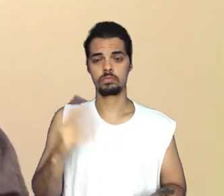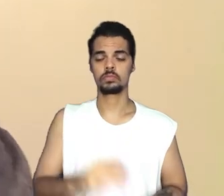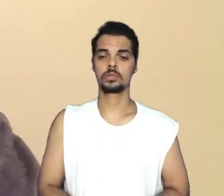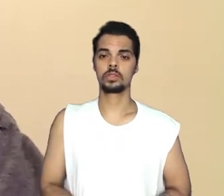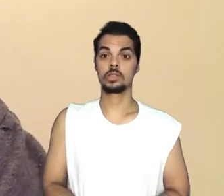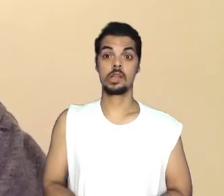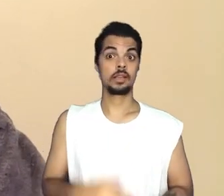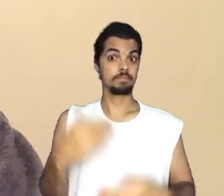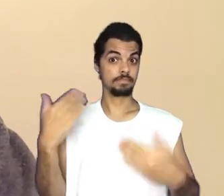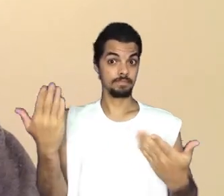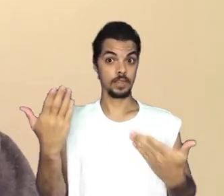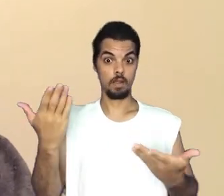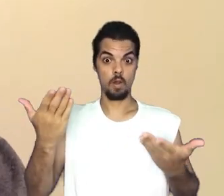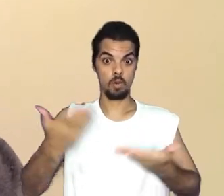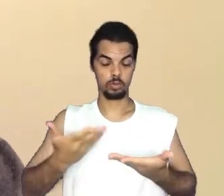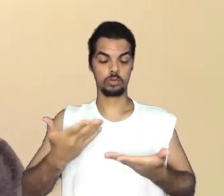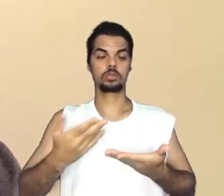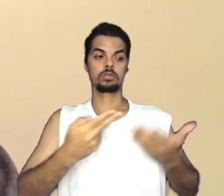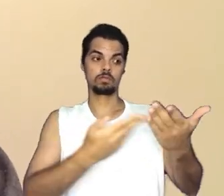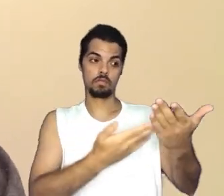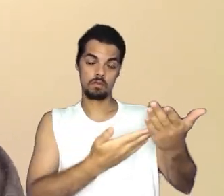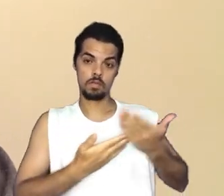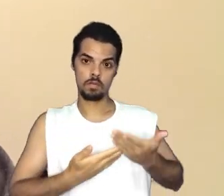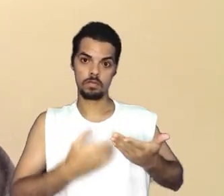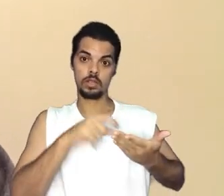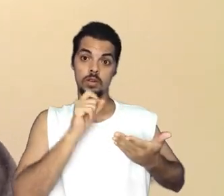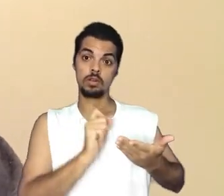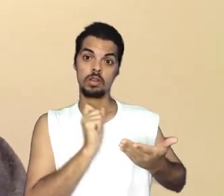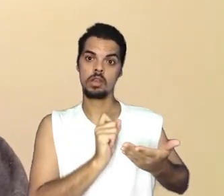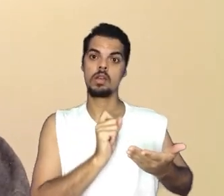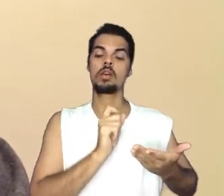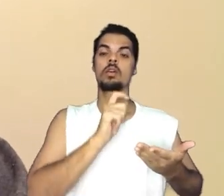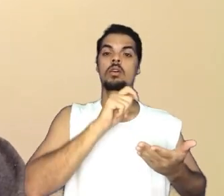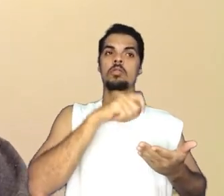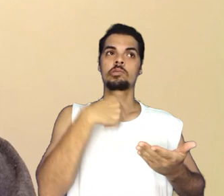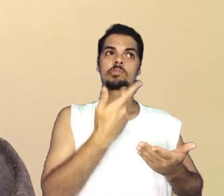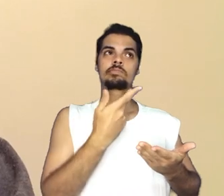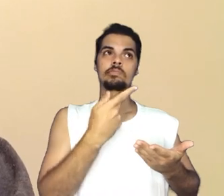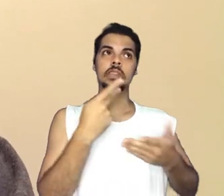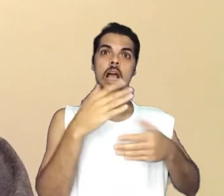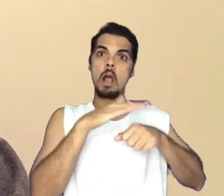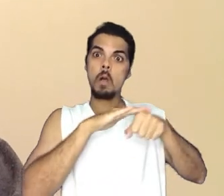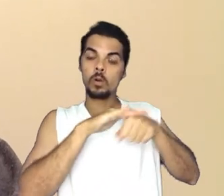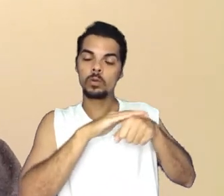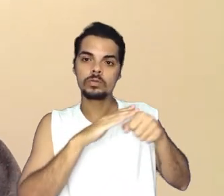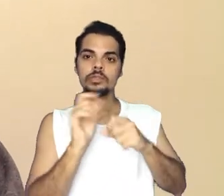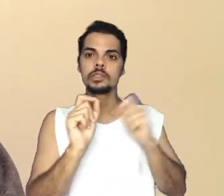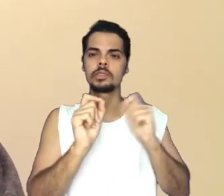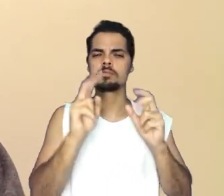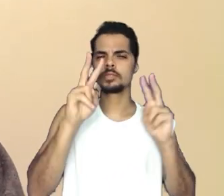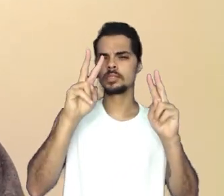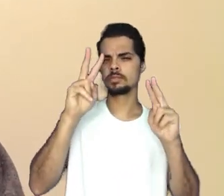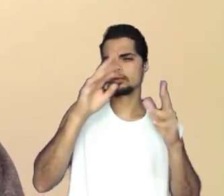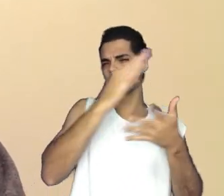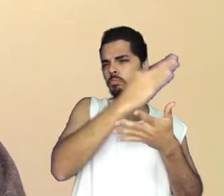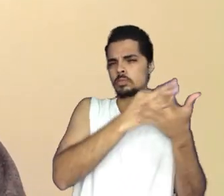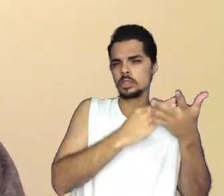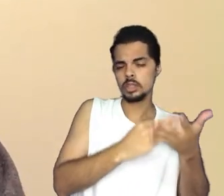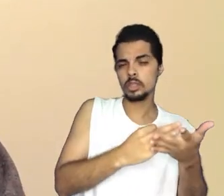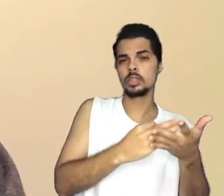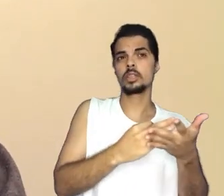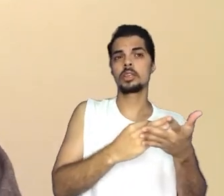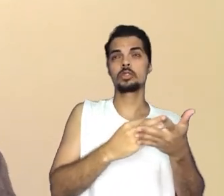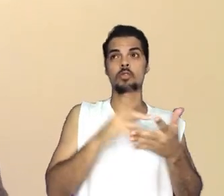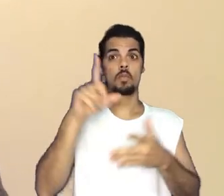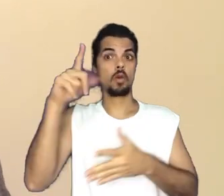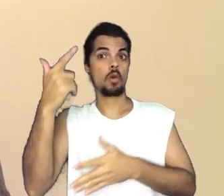pouquinho sobre o texto França e Brasil na época da independência, quando o Haiti foi aqui, da professora Vilma Pérez Costa,